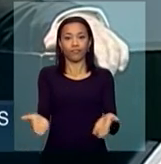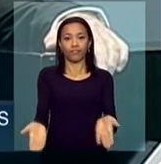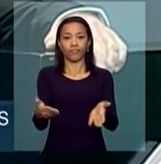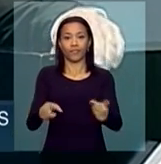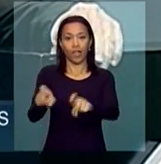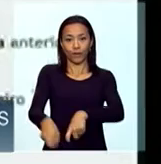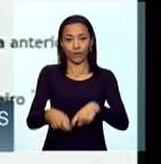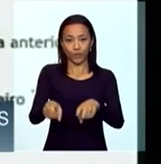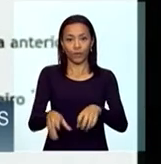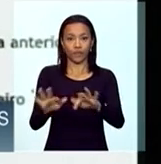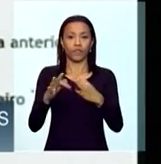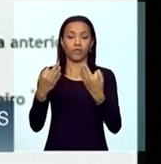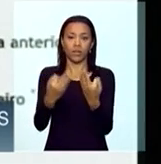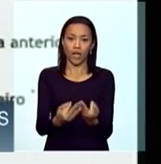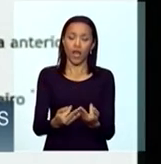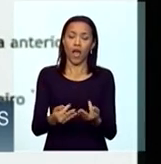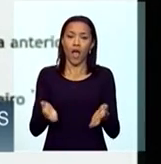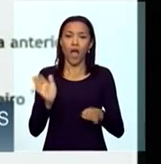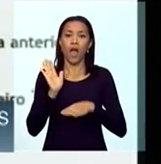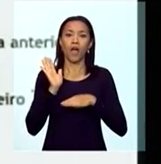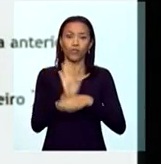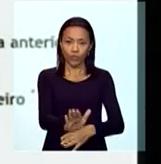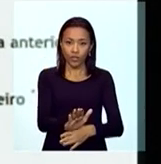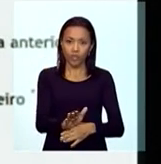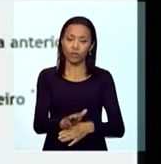familiar, ajudando no desenvolvimento